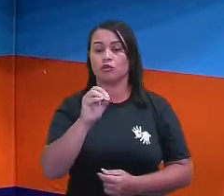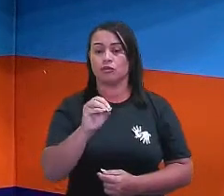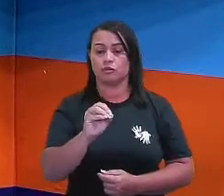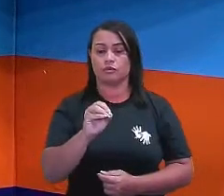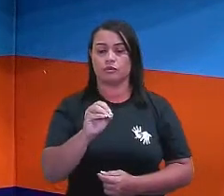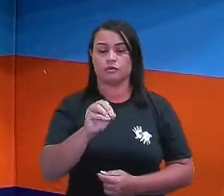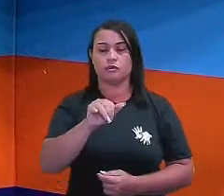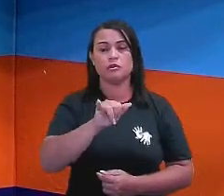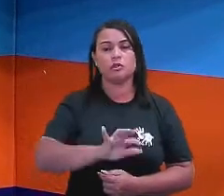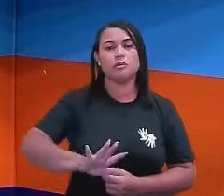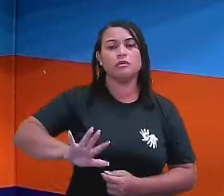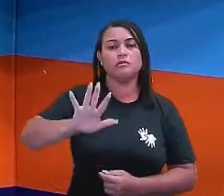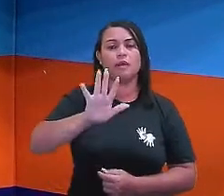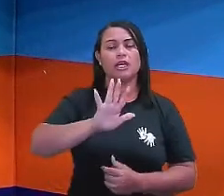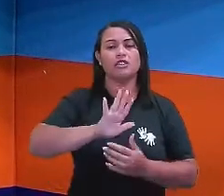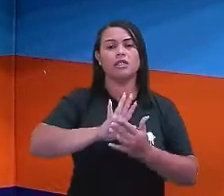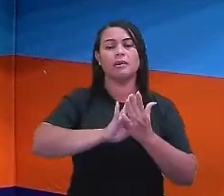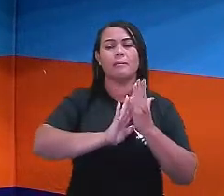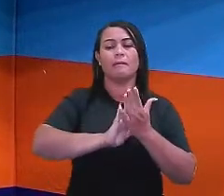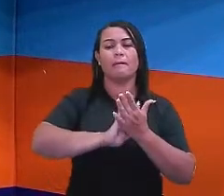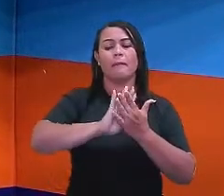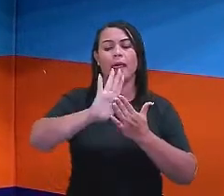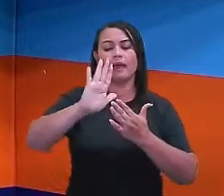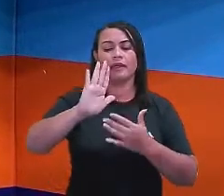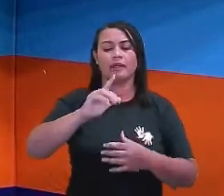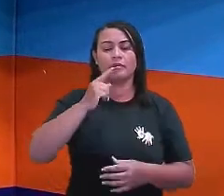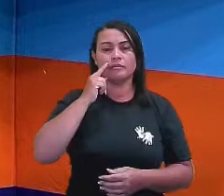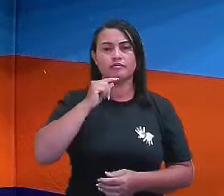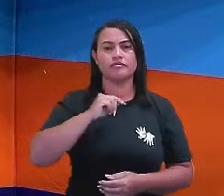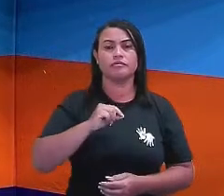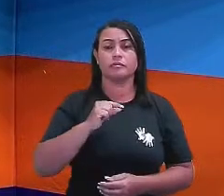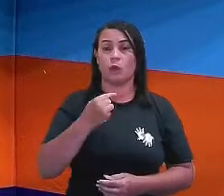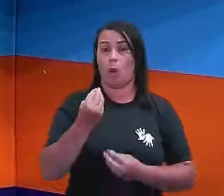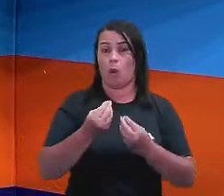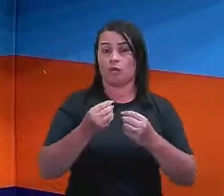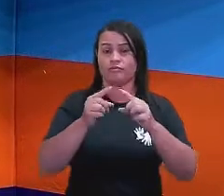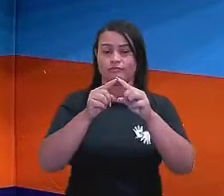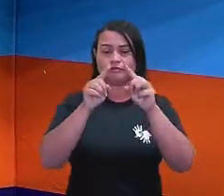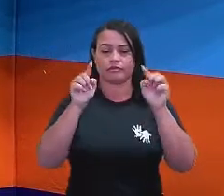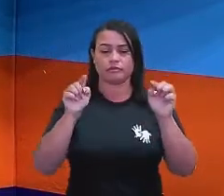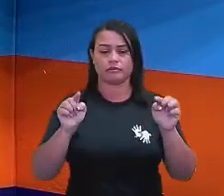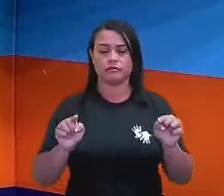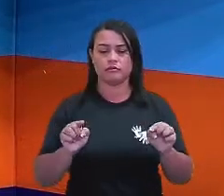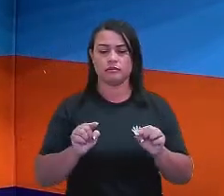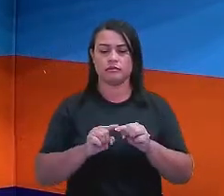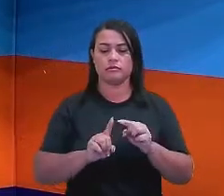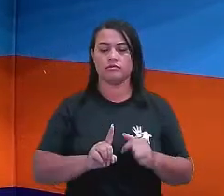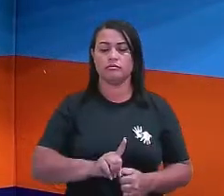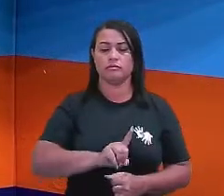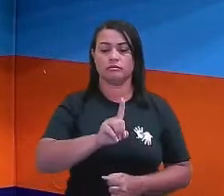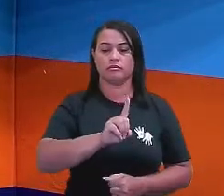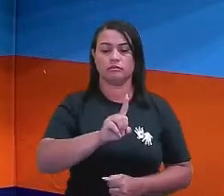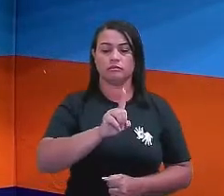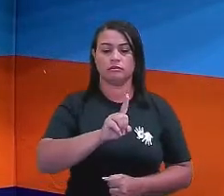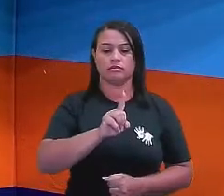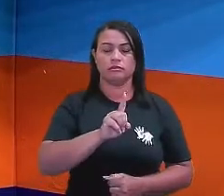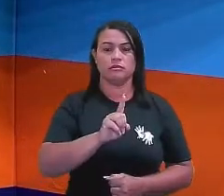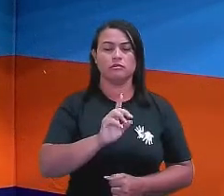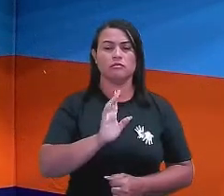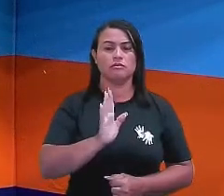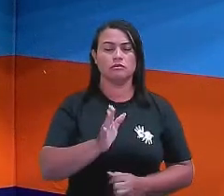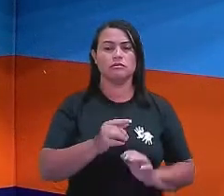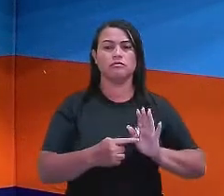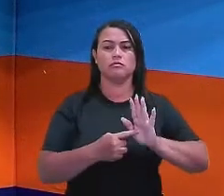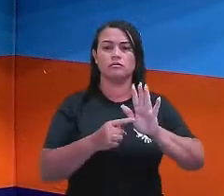lembrar, perímetro de uma figura plana. E a gente vai trazer o perímetro do quadrado mais especificamente, tá? Eu limitei